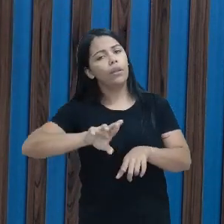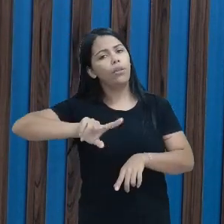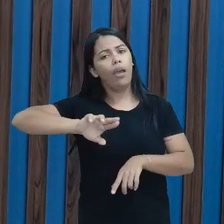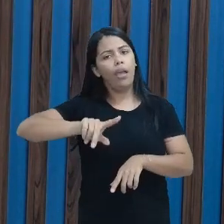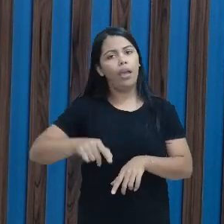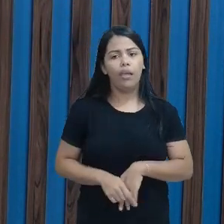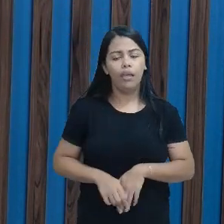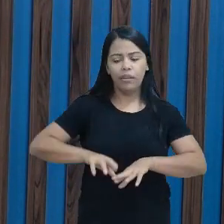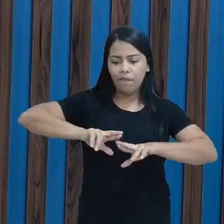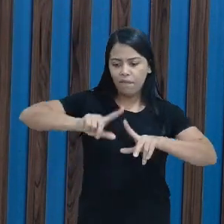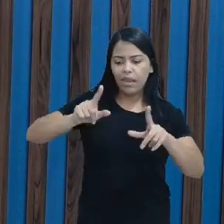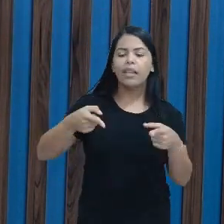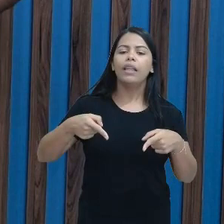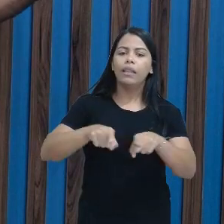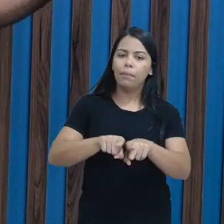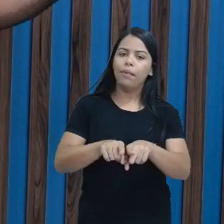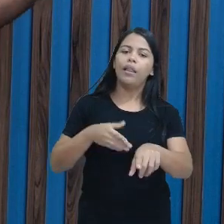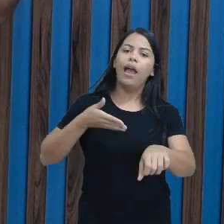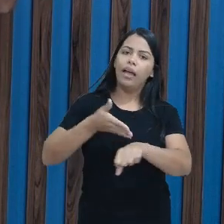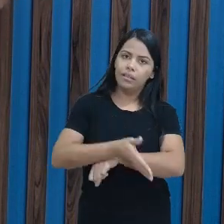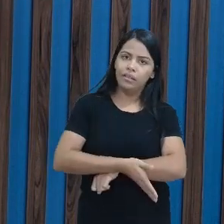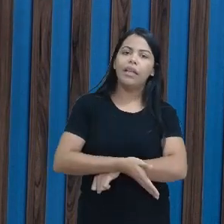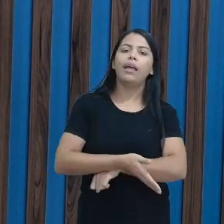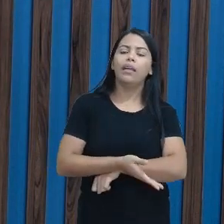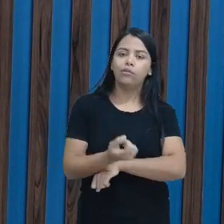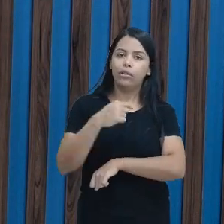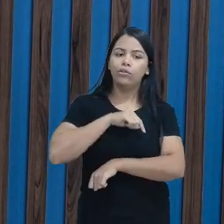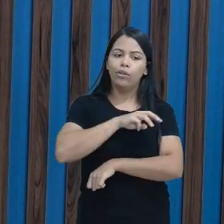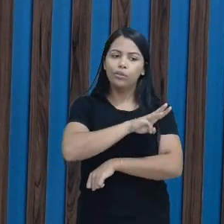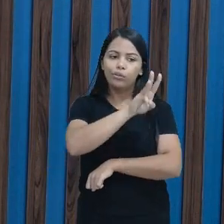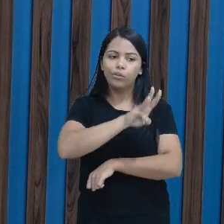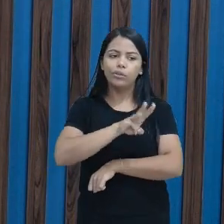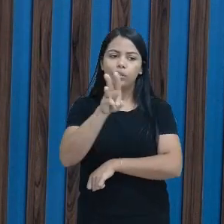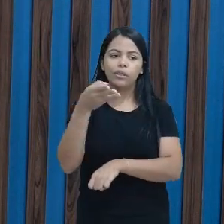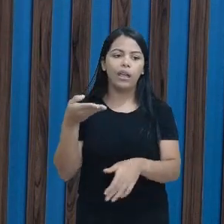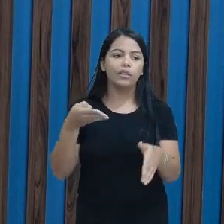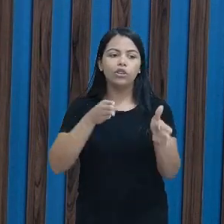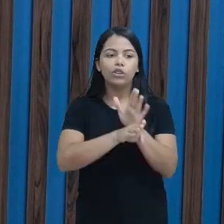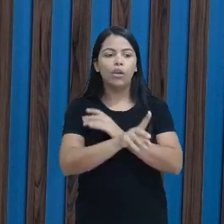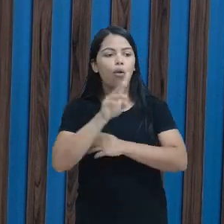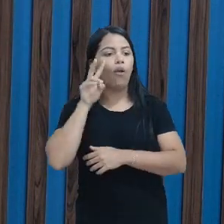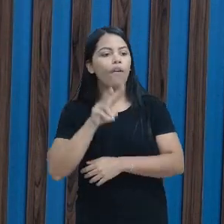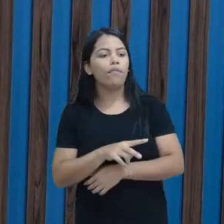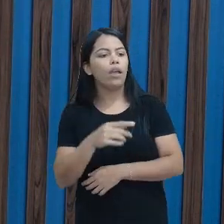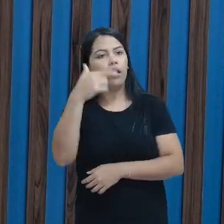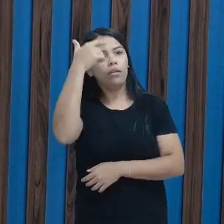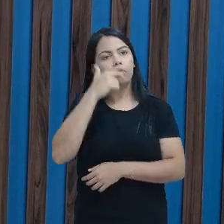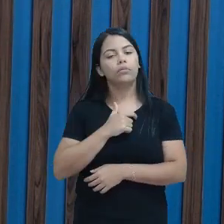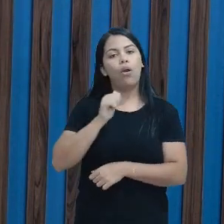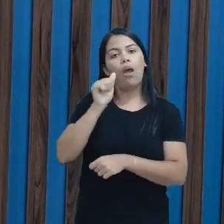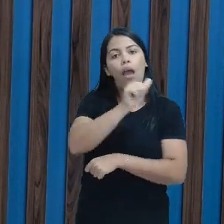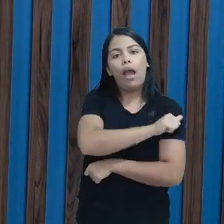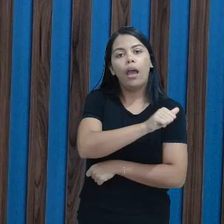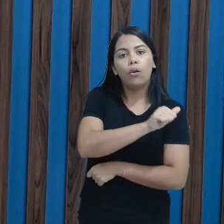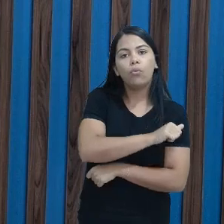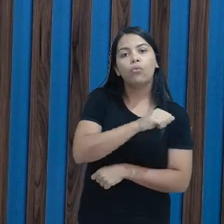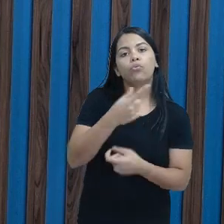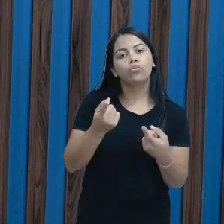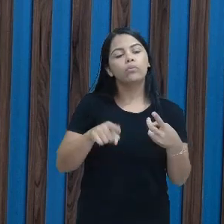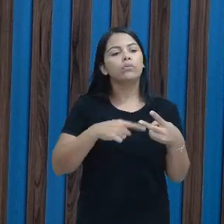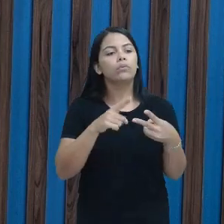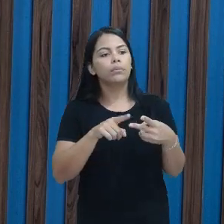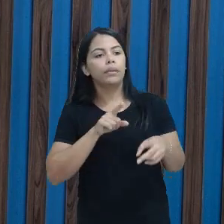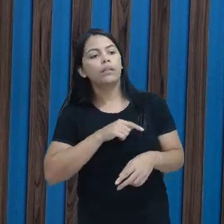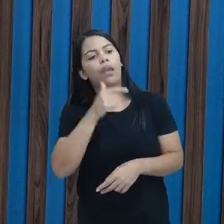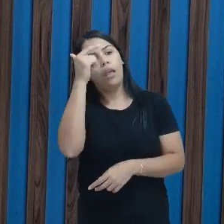à nossa plataforma, bem didática, né? Chegou lá, tem lá, sou aluno, aí você entra. Tem lá, sou servidor, aí é o professor